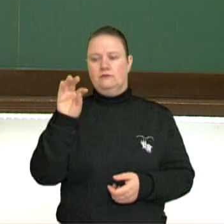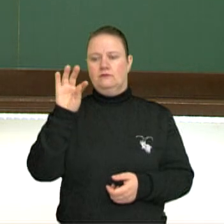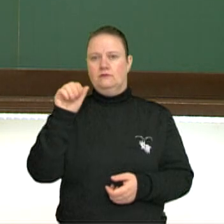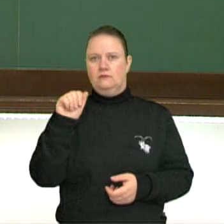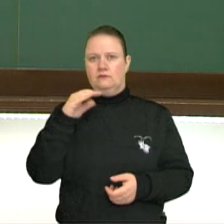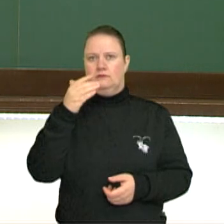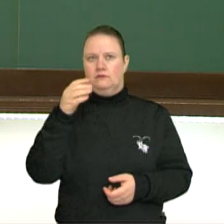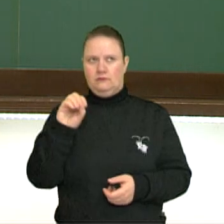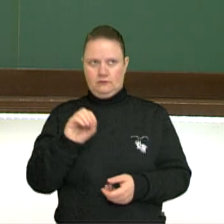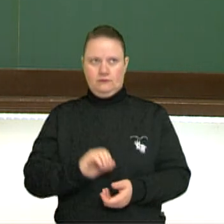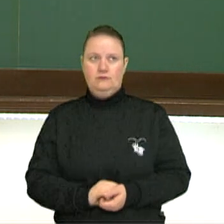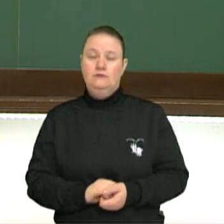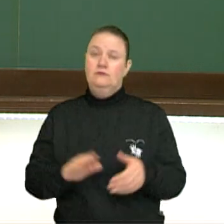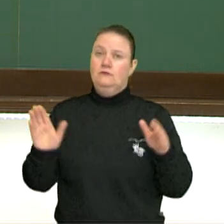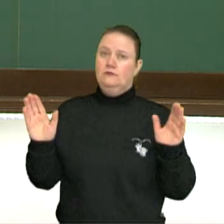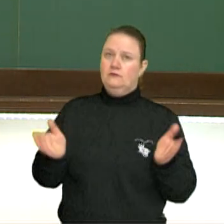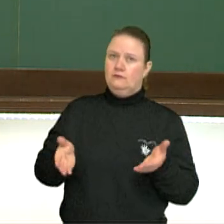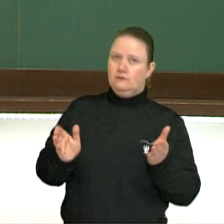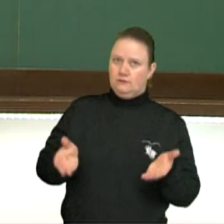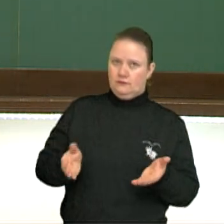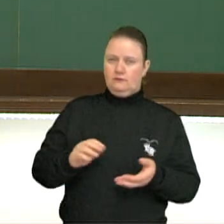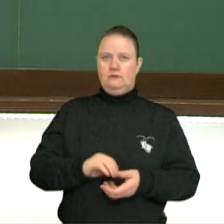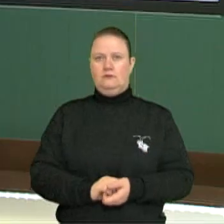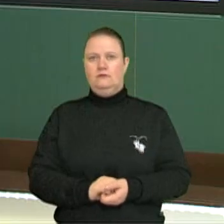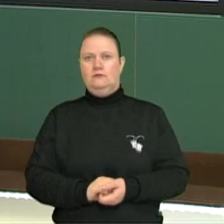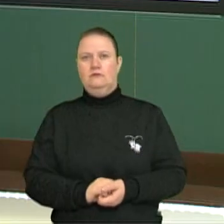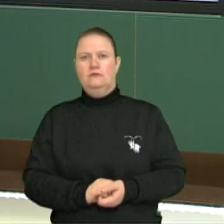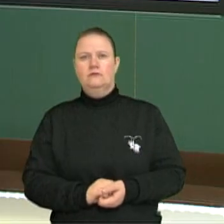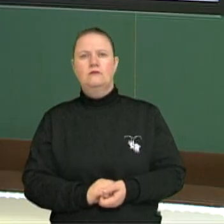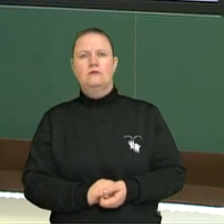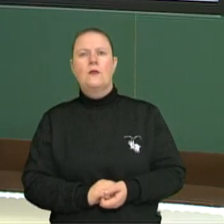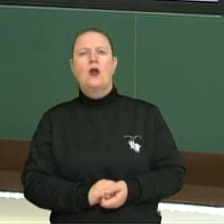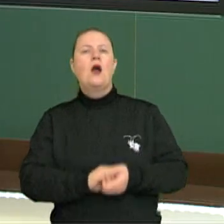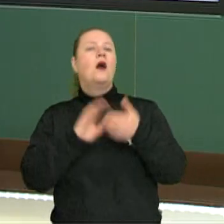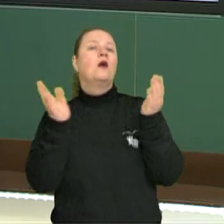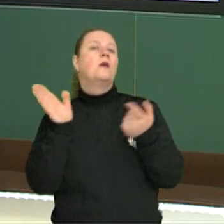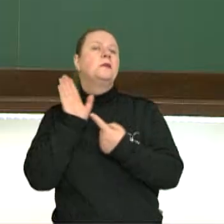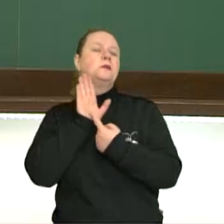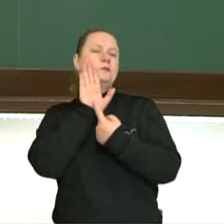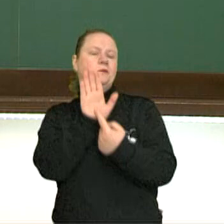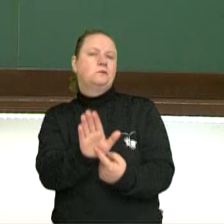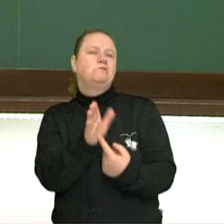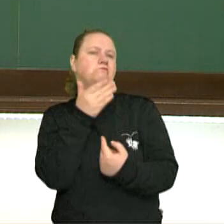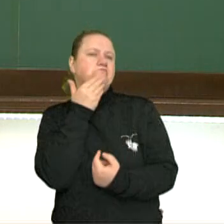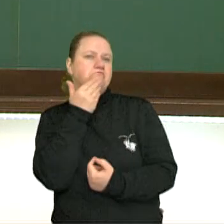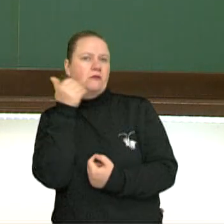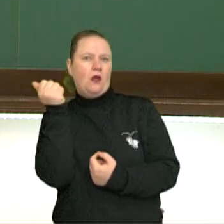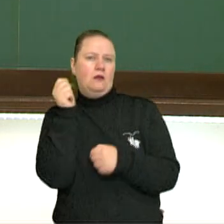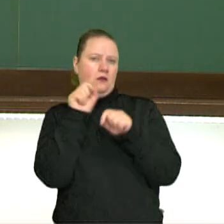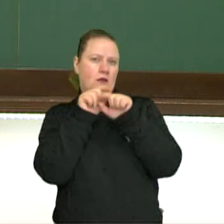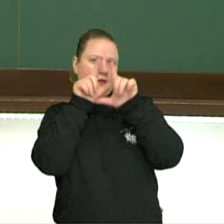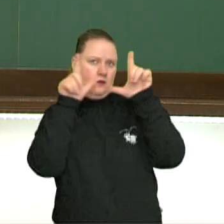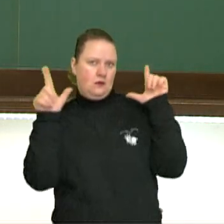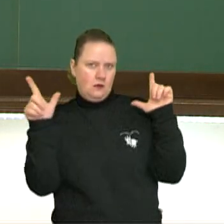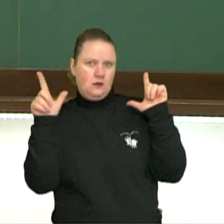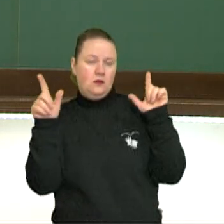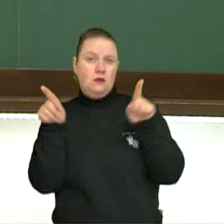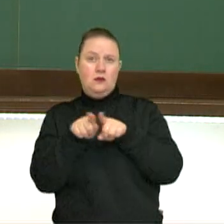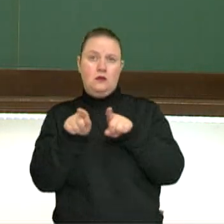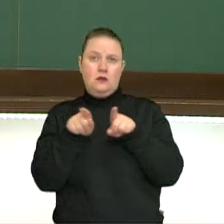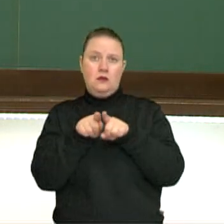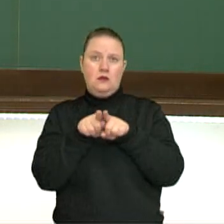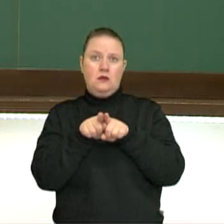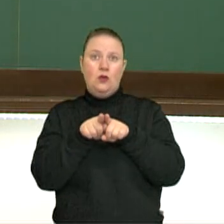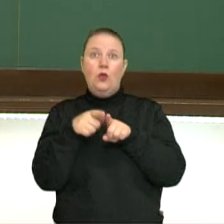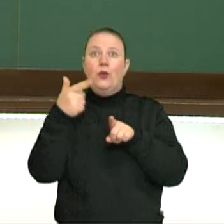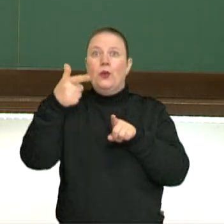certo? Bem, para poder mostrar um pouquinho melhor sobre isso e falar mais um pouquinho sobre pêndulos, eu vou fazer mais